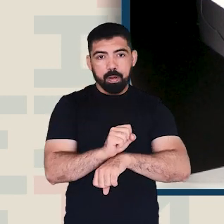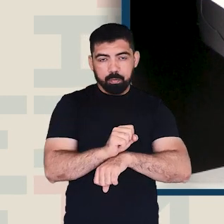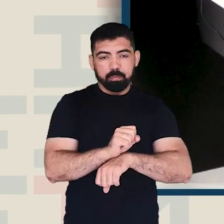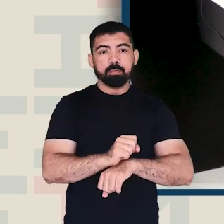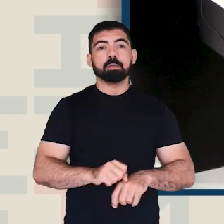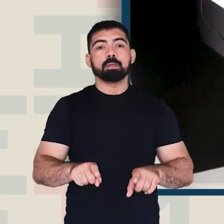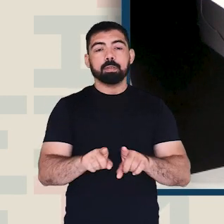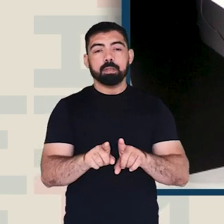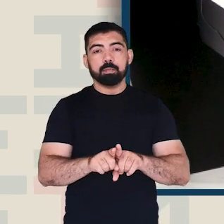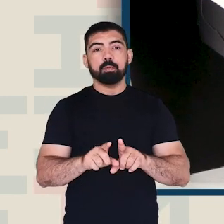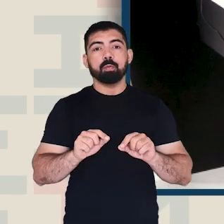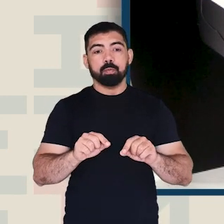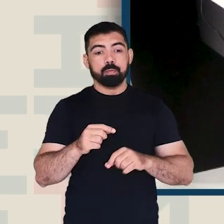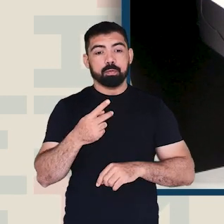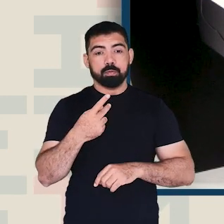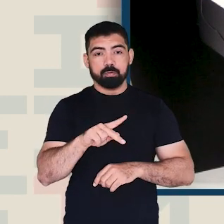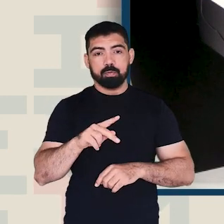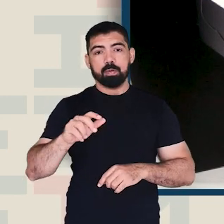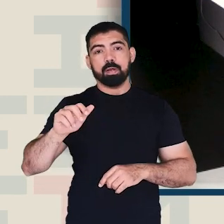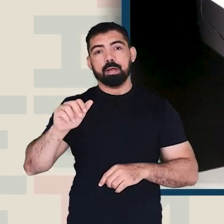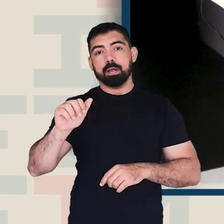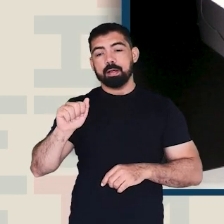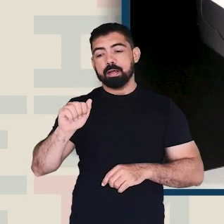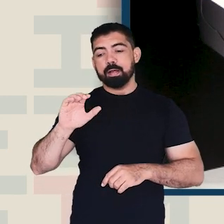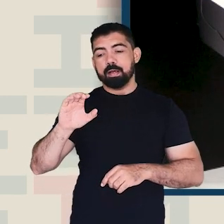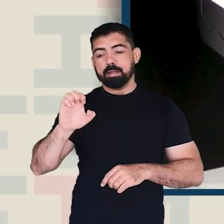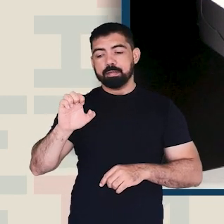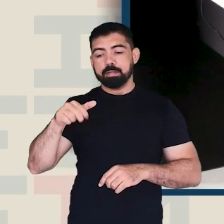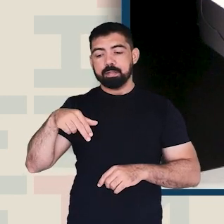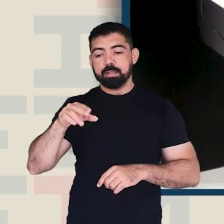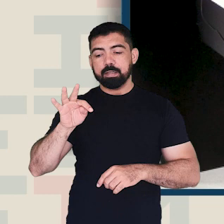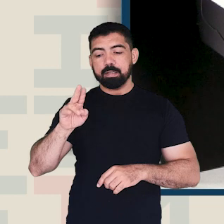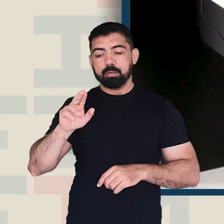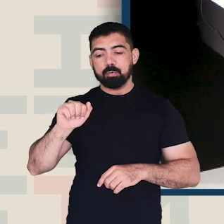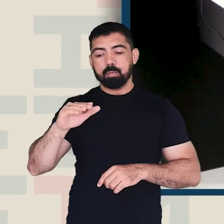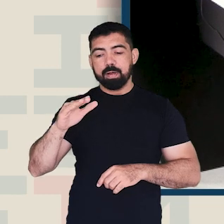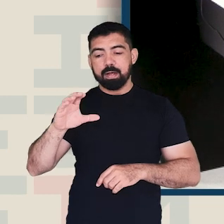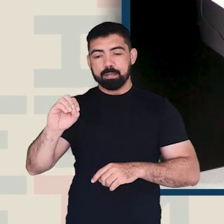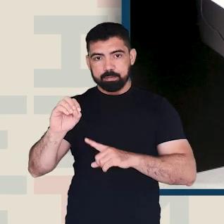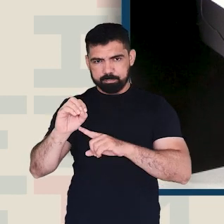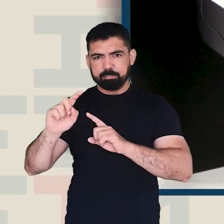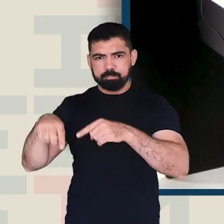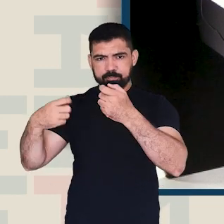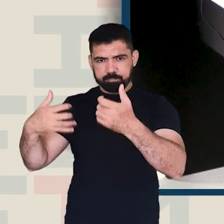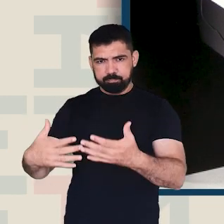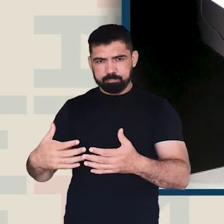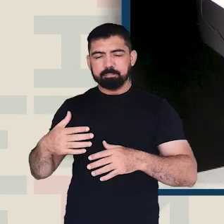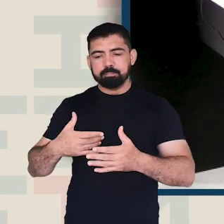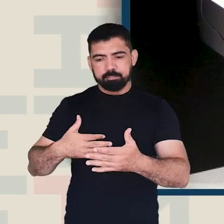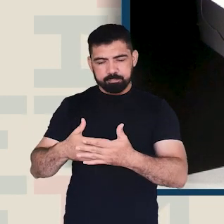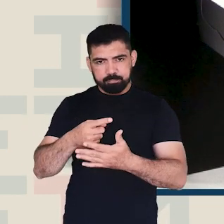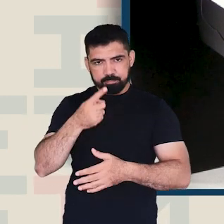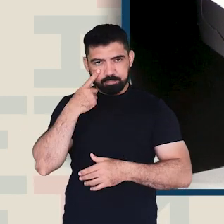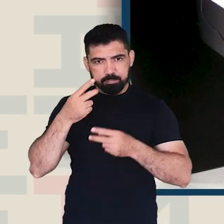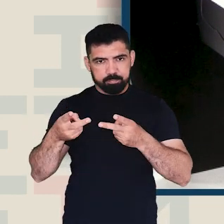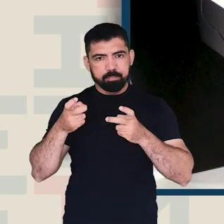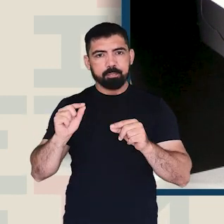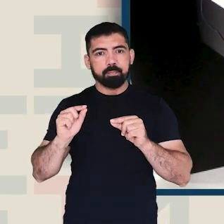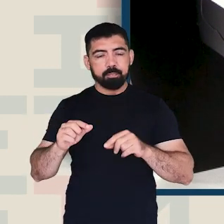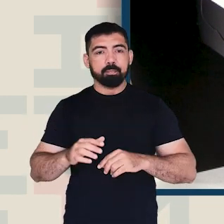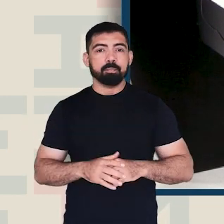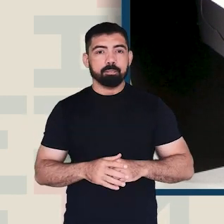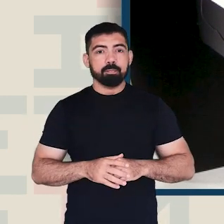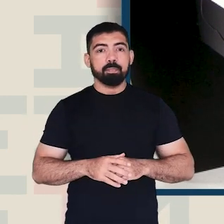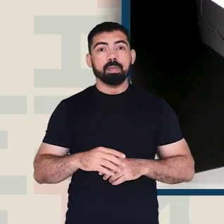e também suas acentuações. E esse termo, suas acentuações, vai ser importante para complemento do que eu vou falar daqui a pouco. Vocês vão perceber que